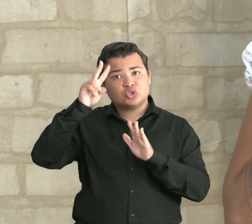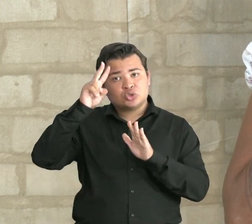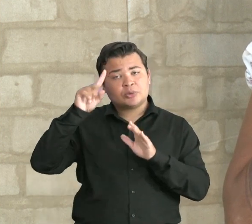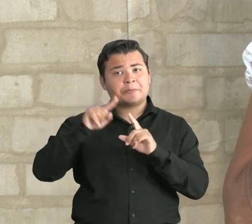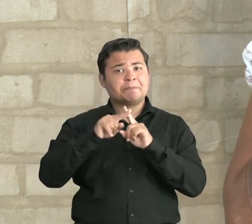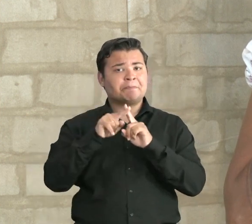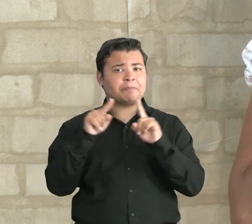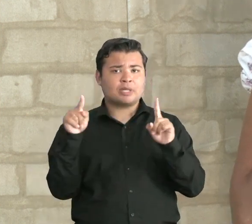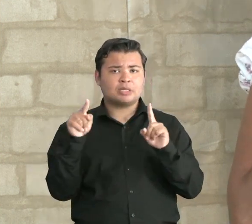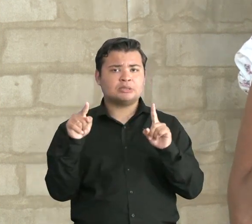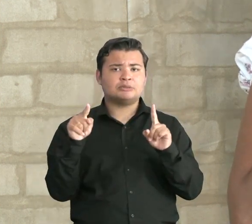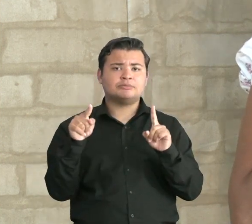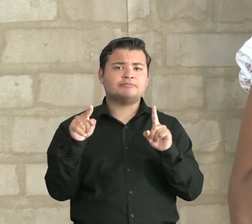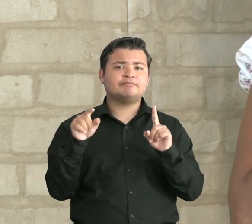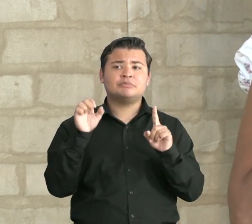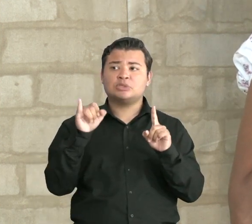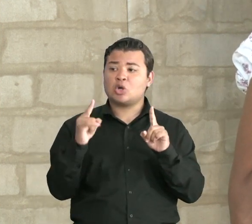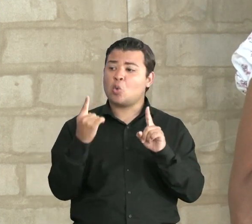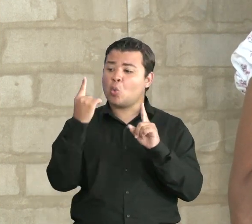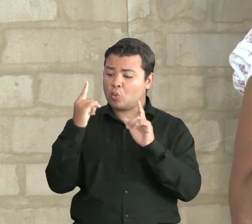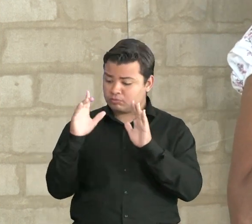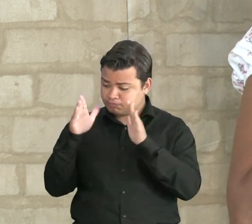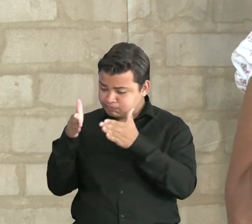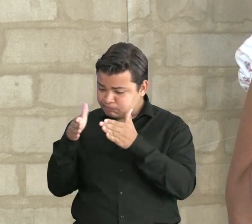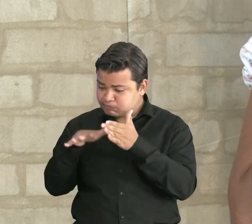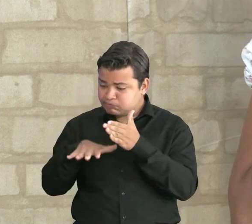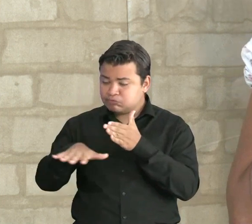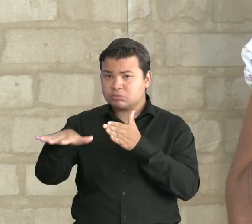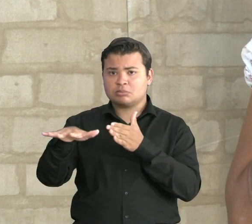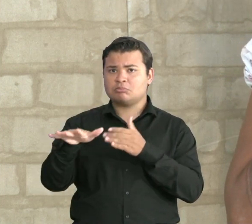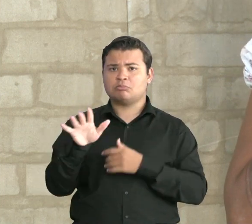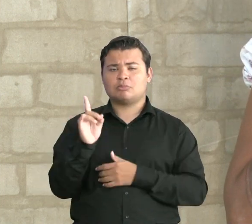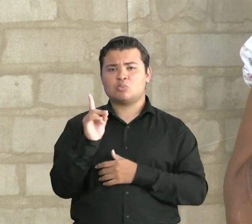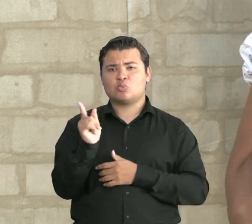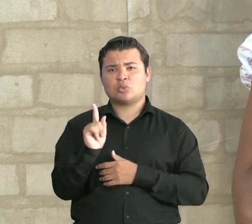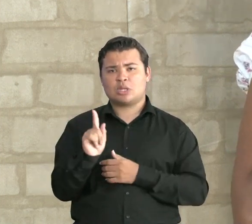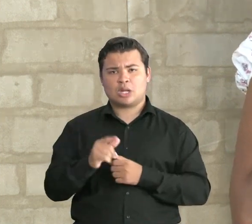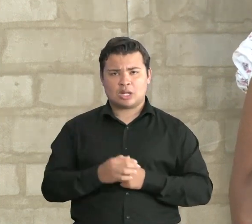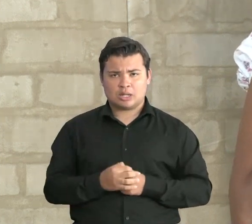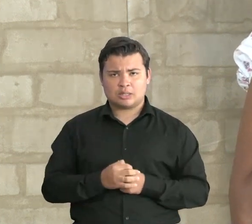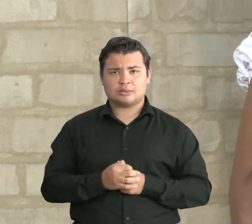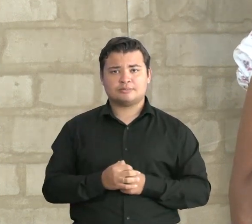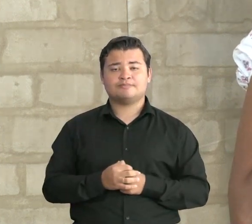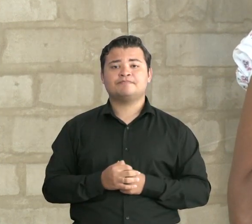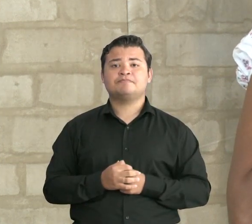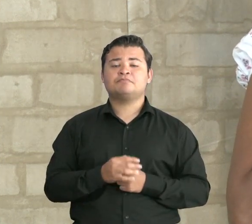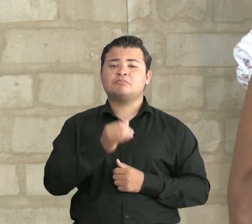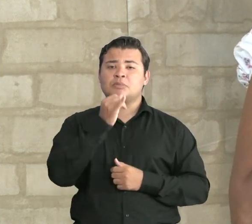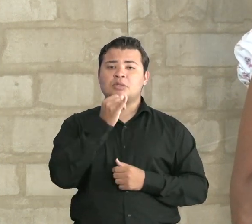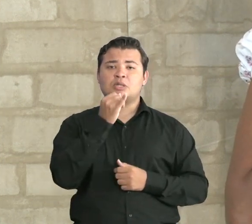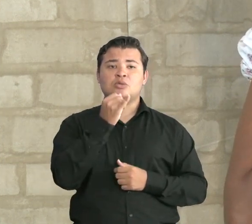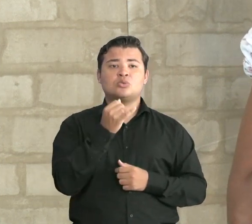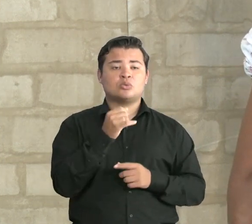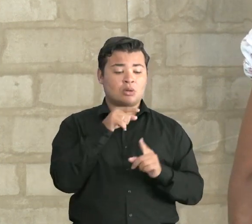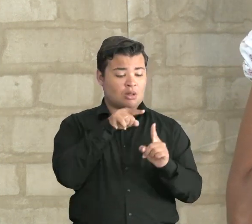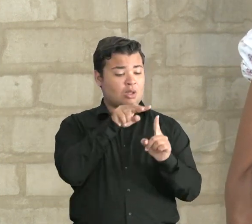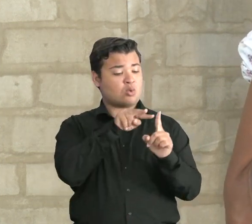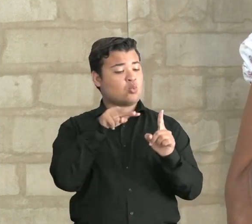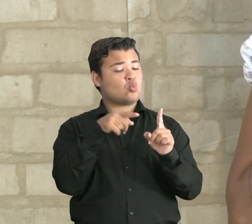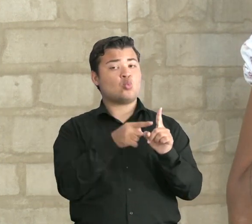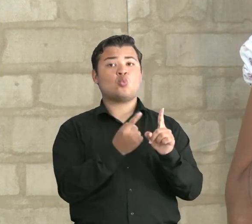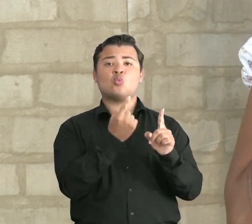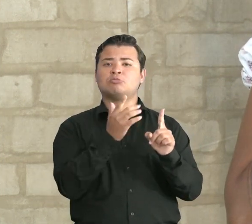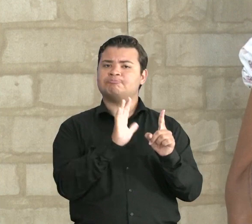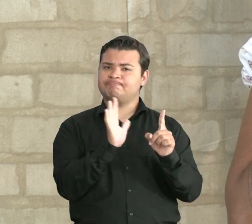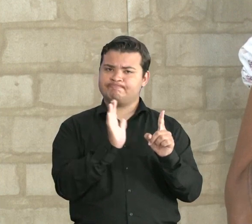que partam a partir de um único lugar do continente, por exemplo, que falem a partir de um único sujeito